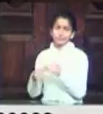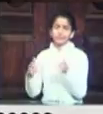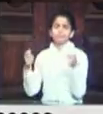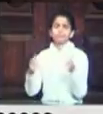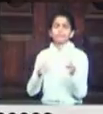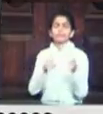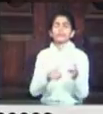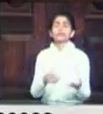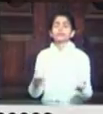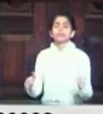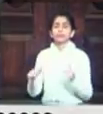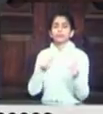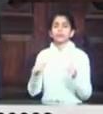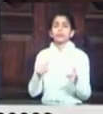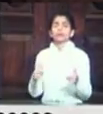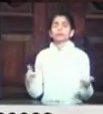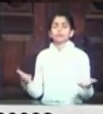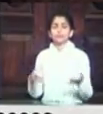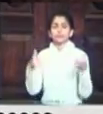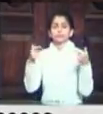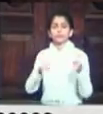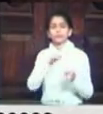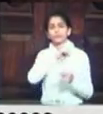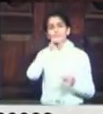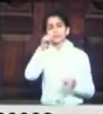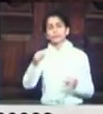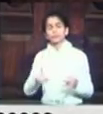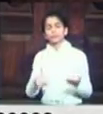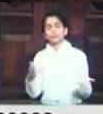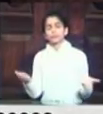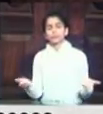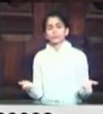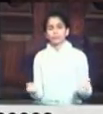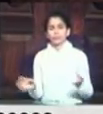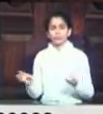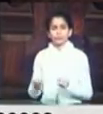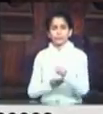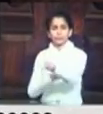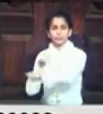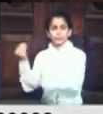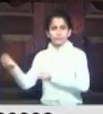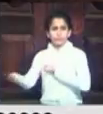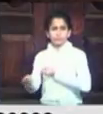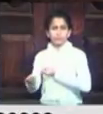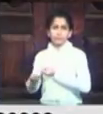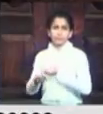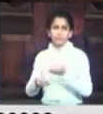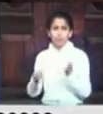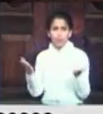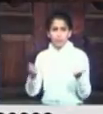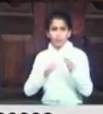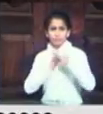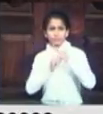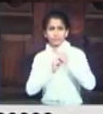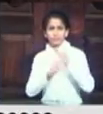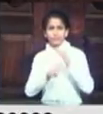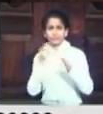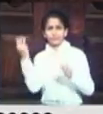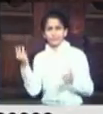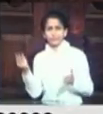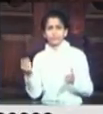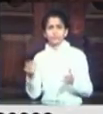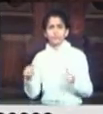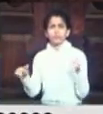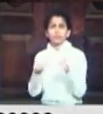estão esses servidores? Porque transferiu a gestão, foi terceirizada, e esses servidores